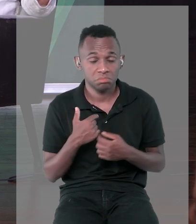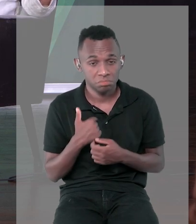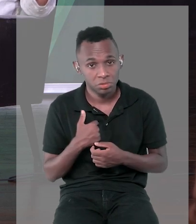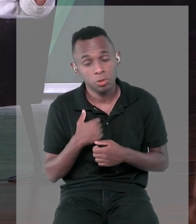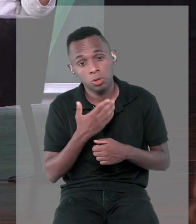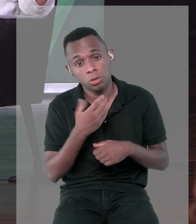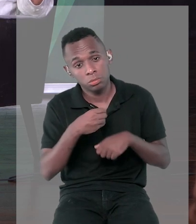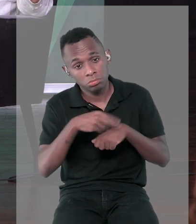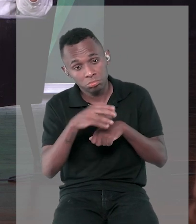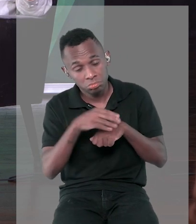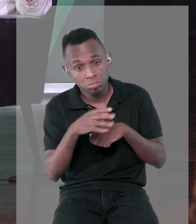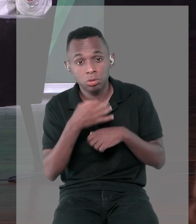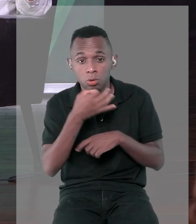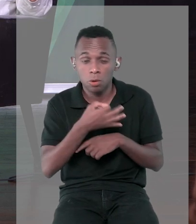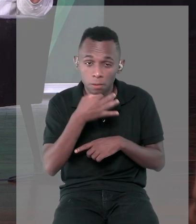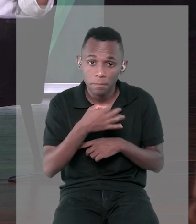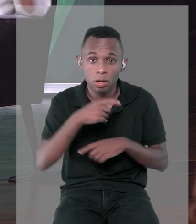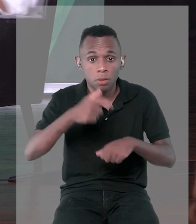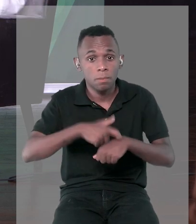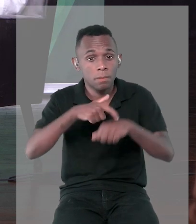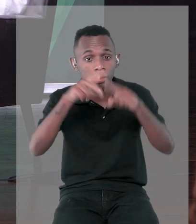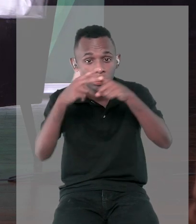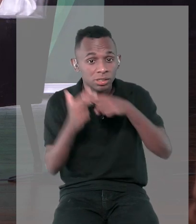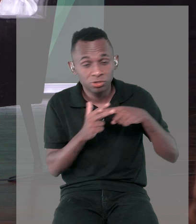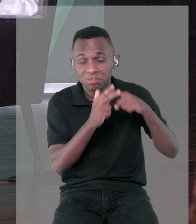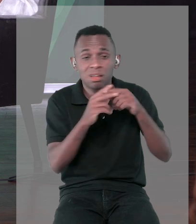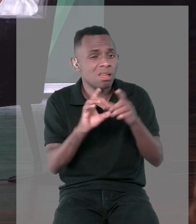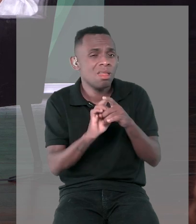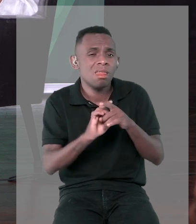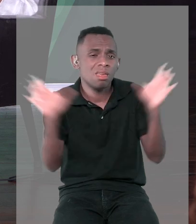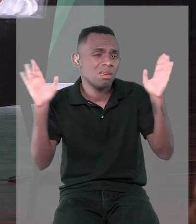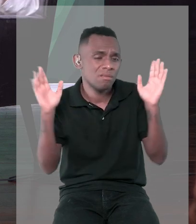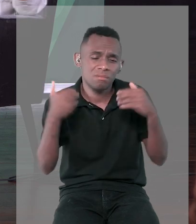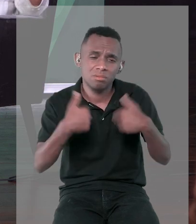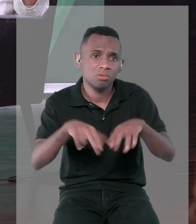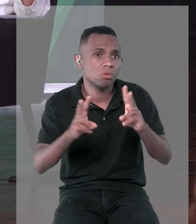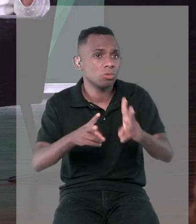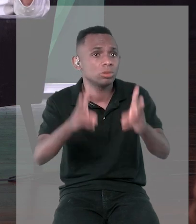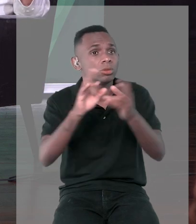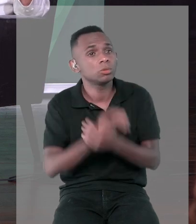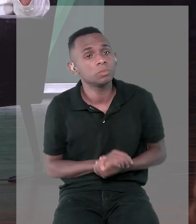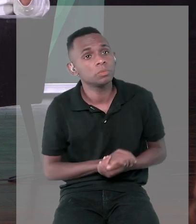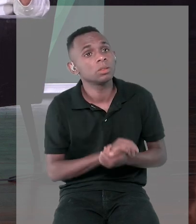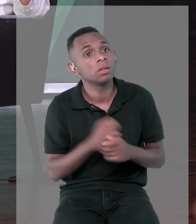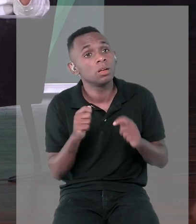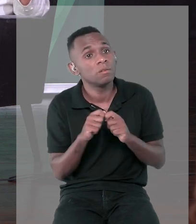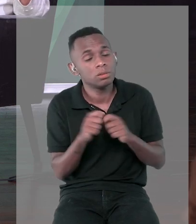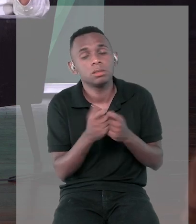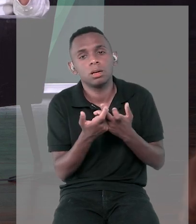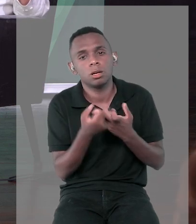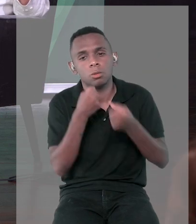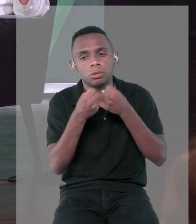menos, né, sugeri, na hora de editar, deixa assim, não tem importância. E eles, então, fizeram